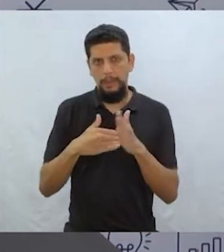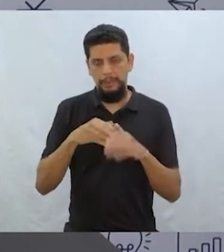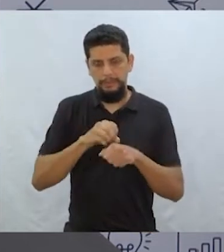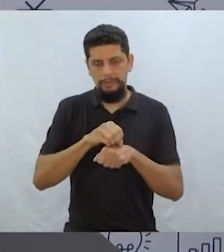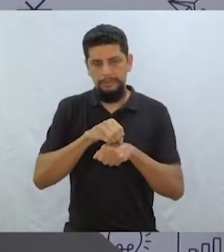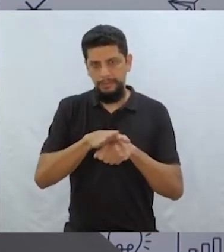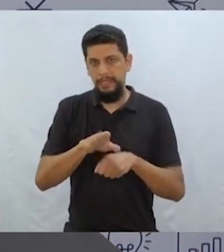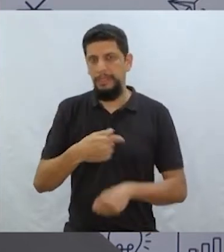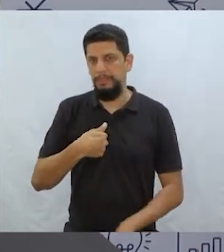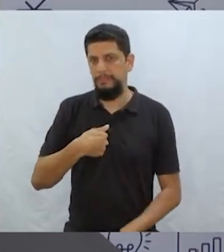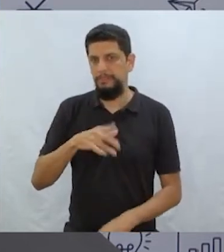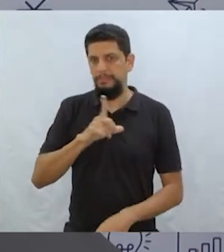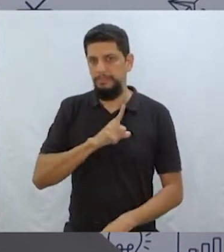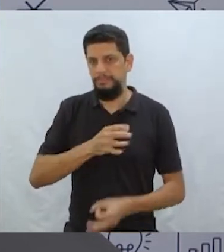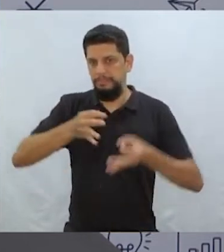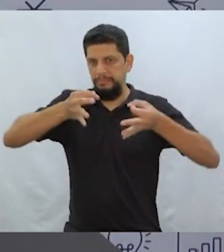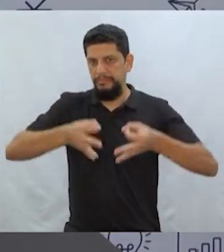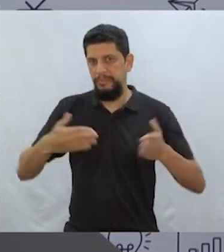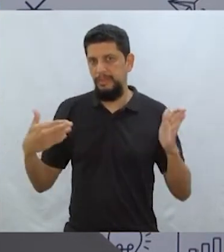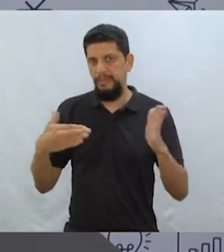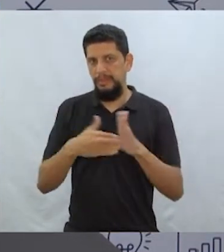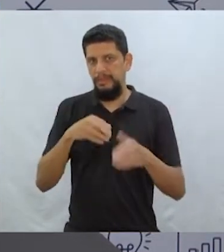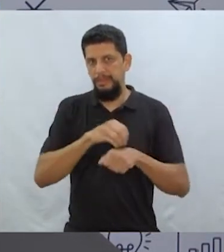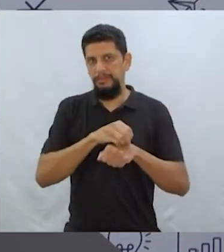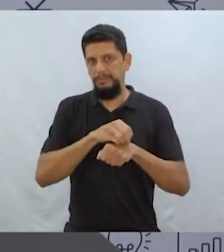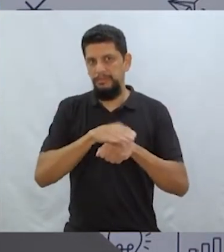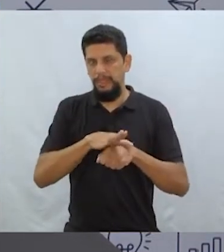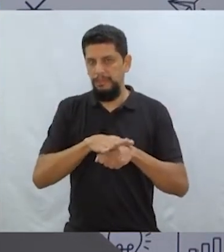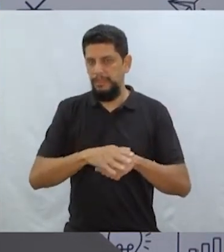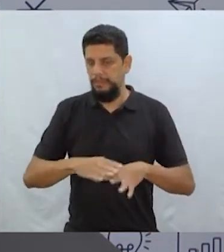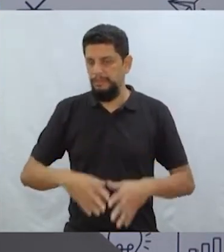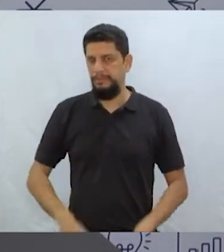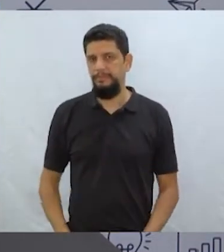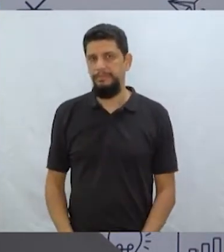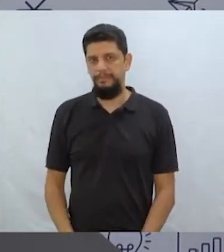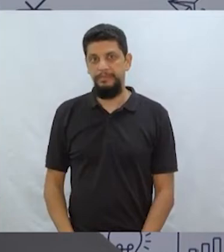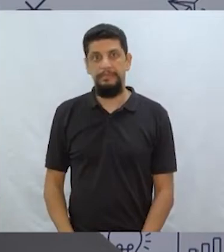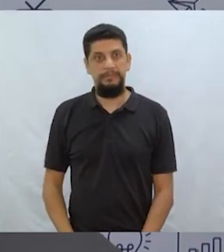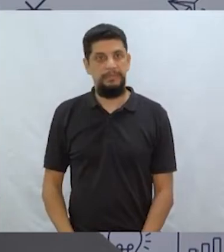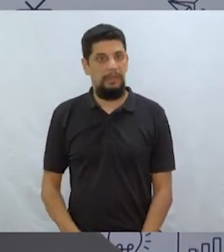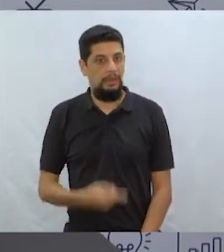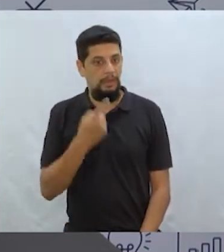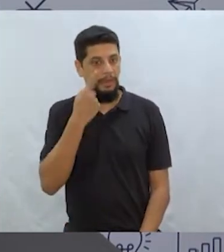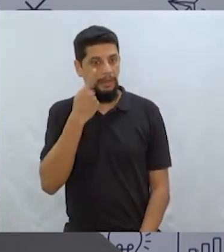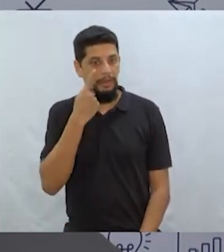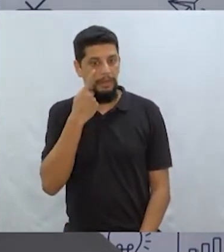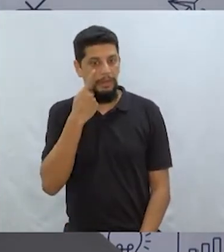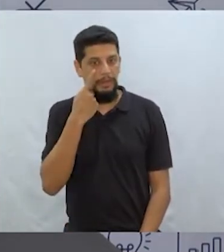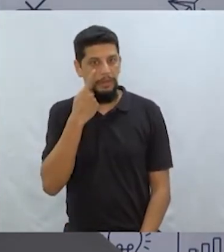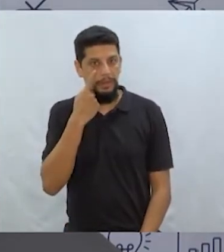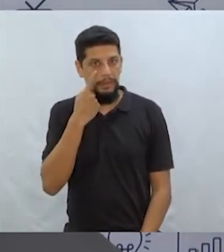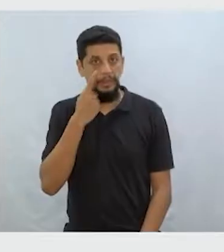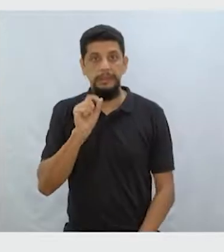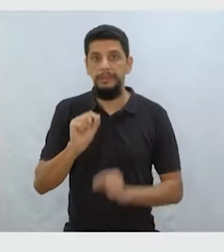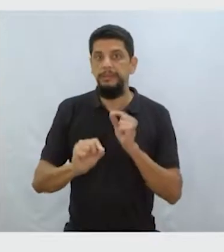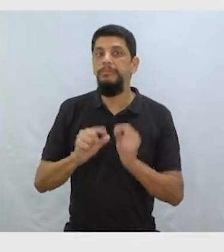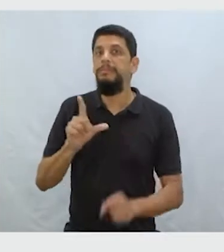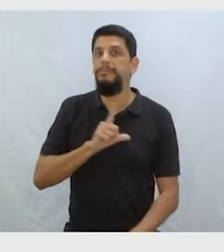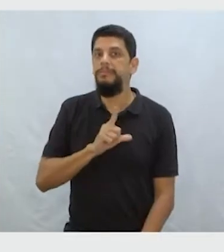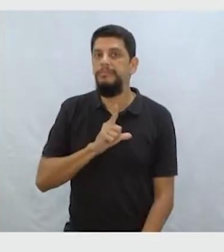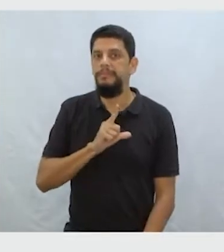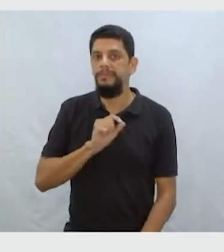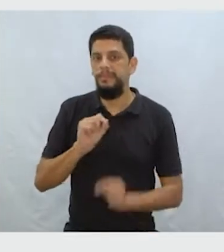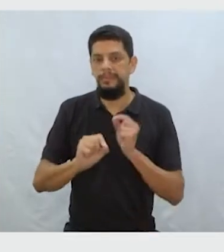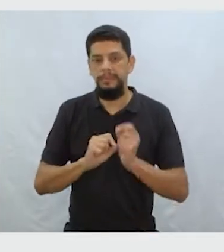última dica e eu tenho certeza que essa última dica vai dizer muito sobre a região Olha só nós temos o